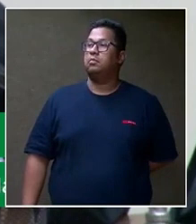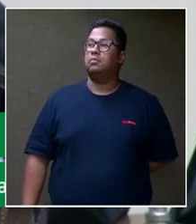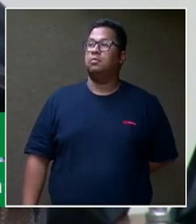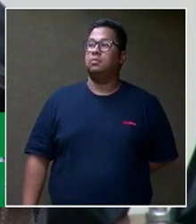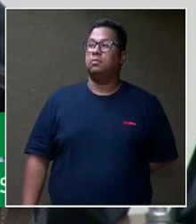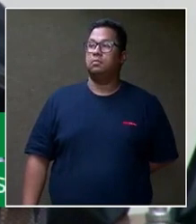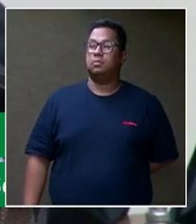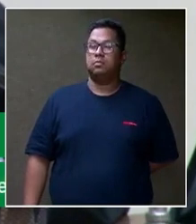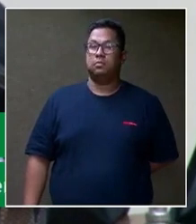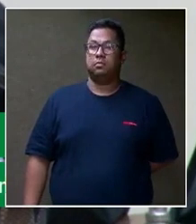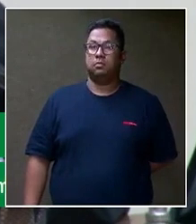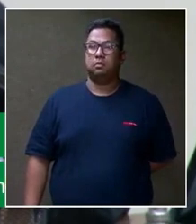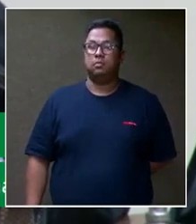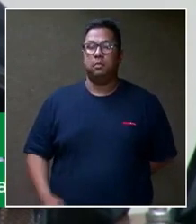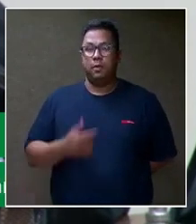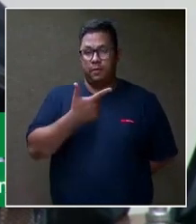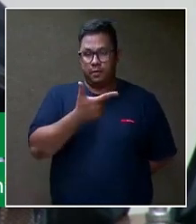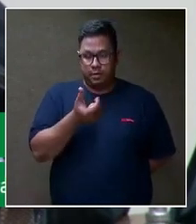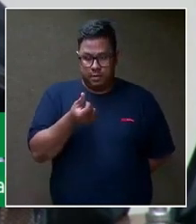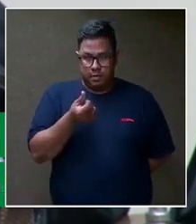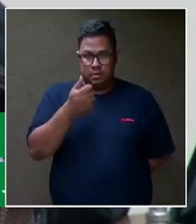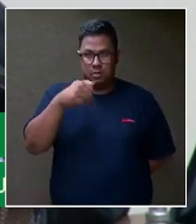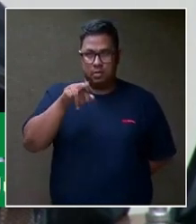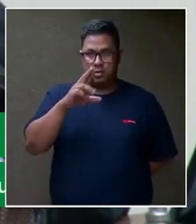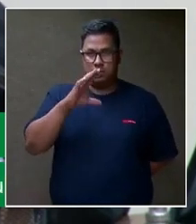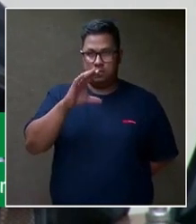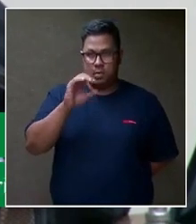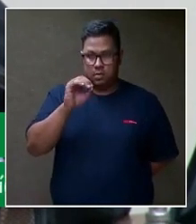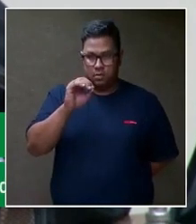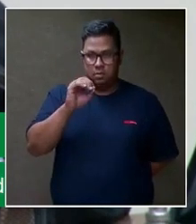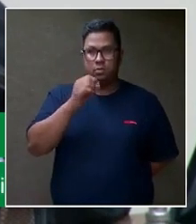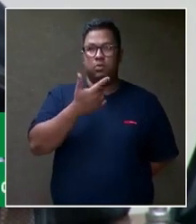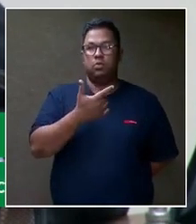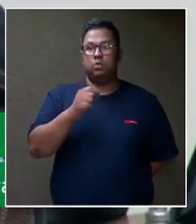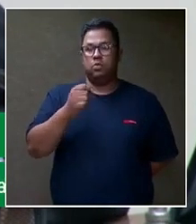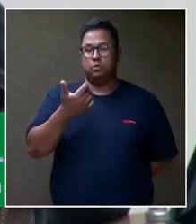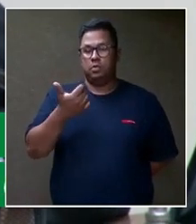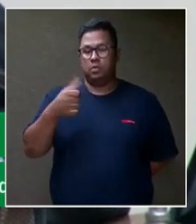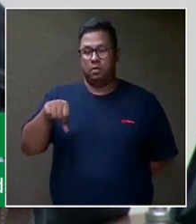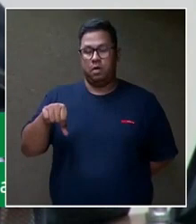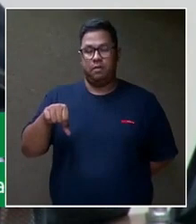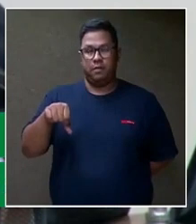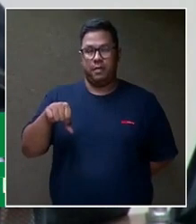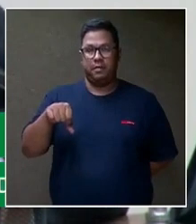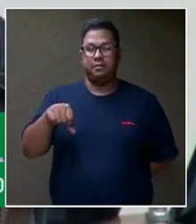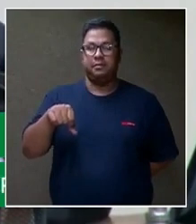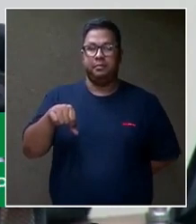Com data de emissão de 26 de março de 2019.